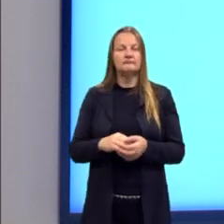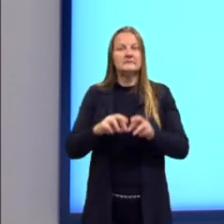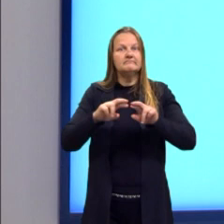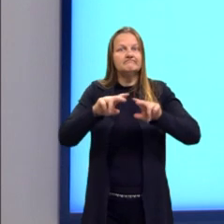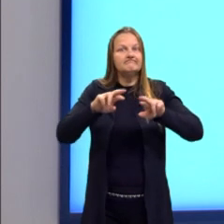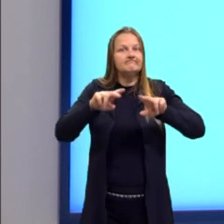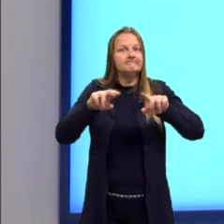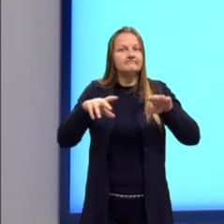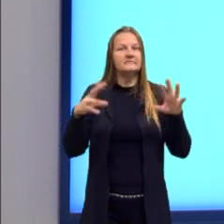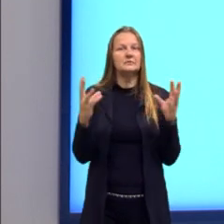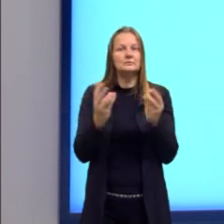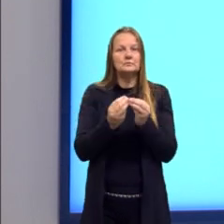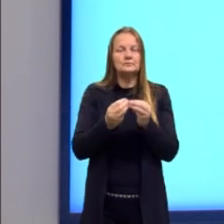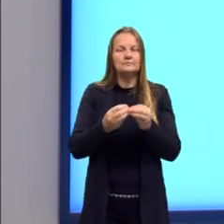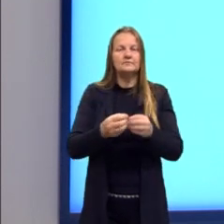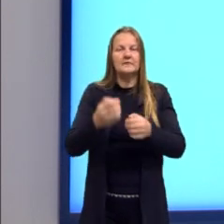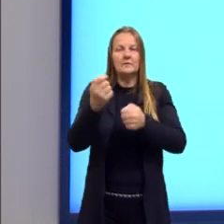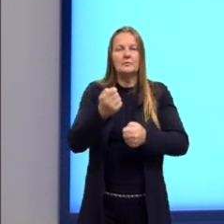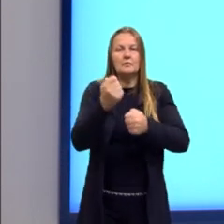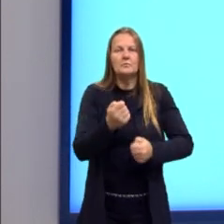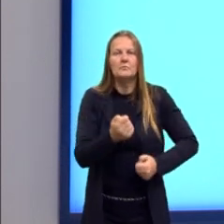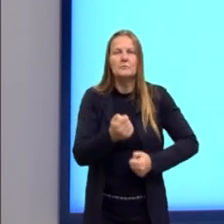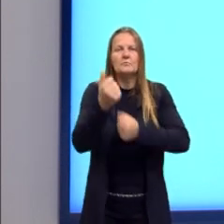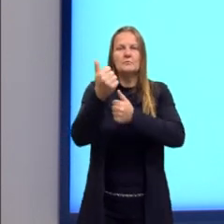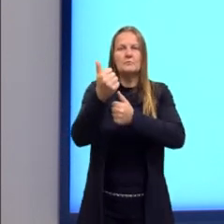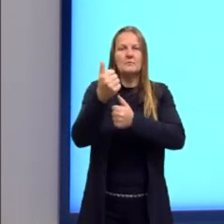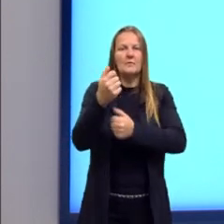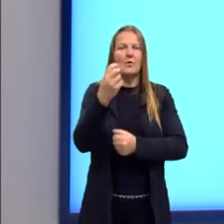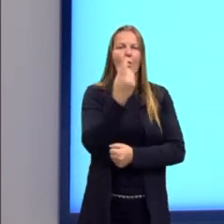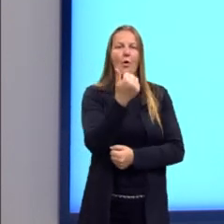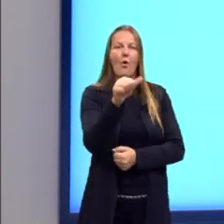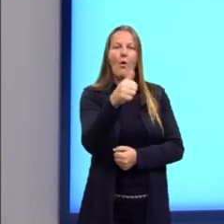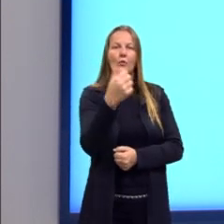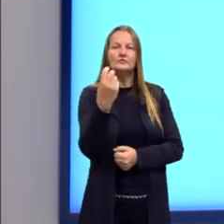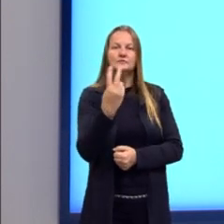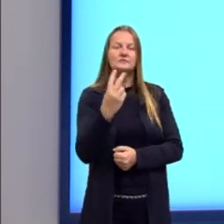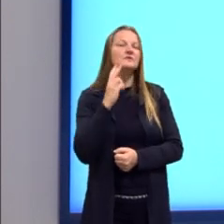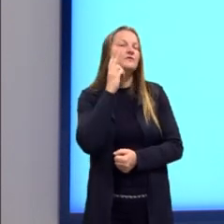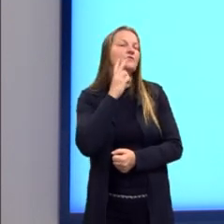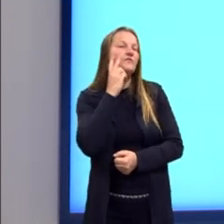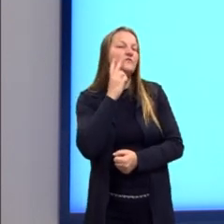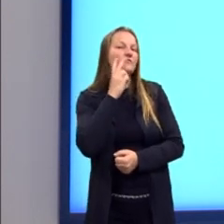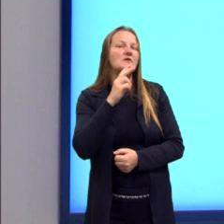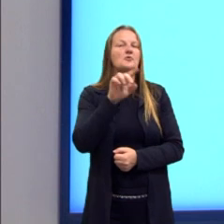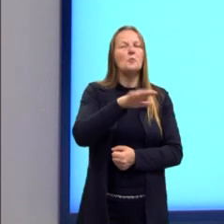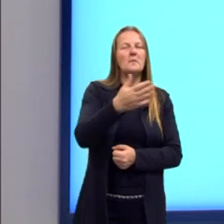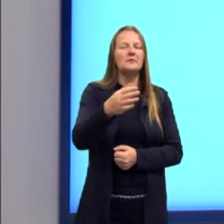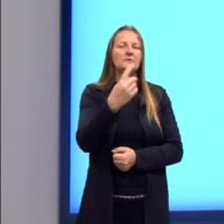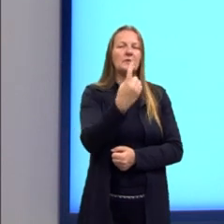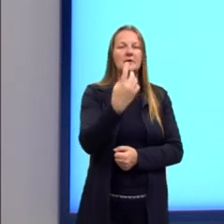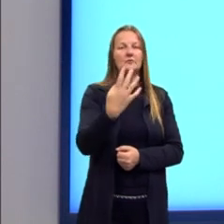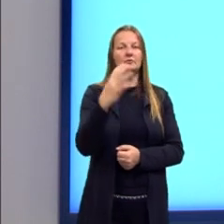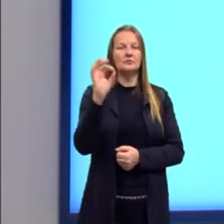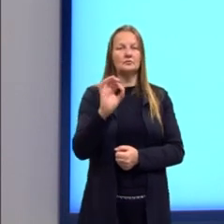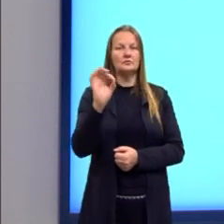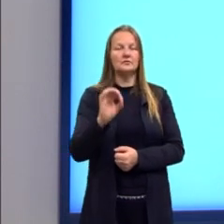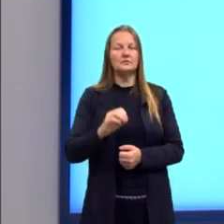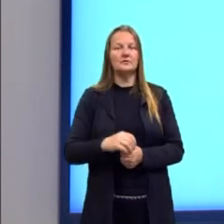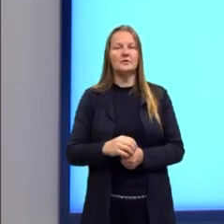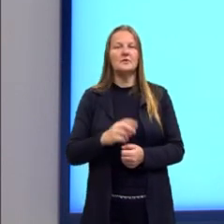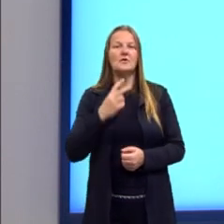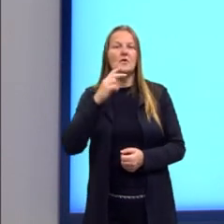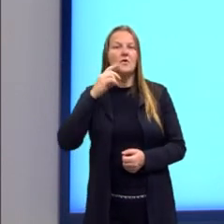muito grande porque as espumantes tem em torno de onze por cento uma taça de vinho né o vinho tem torno de 14 por cento